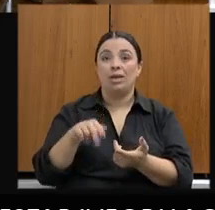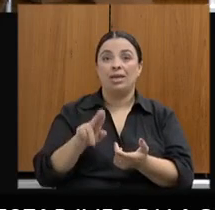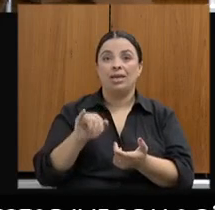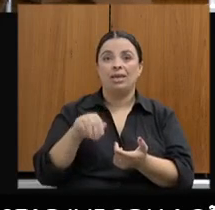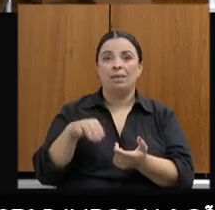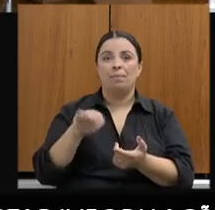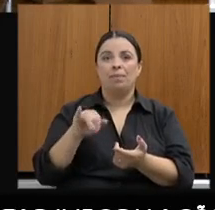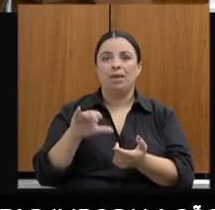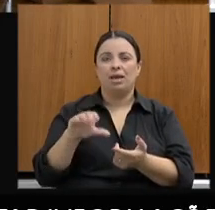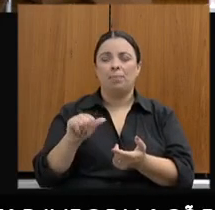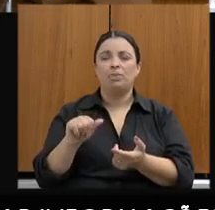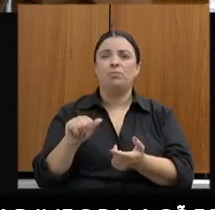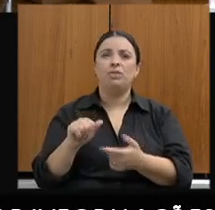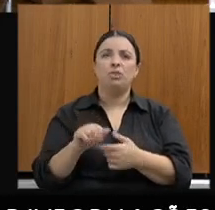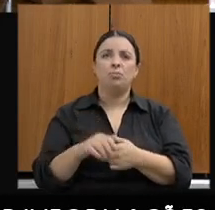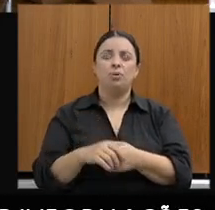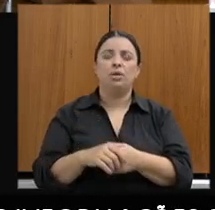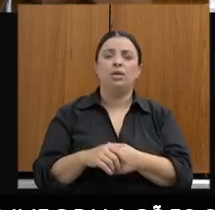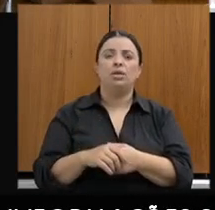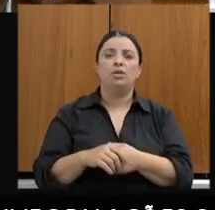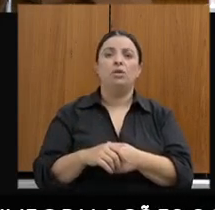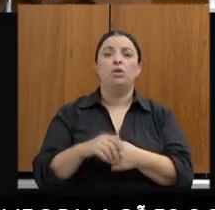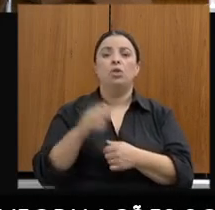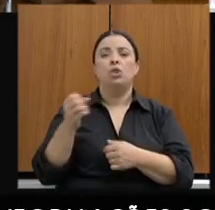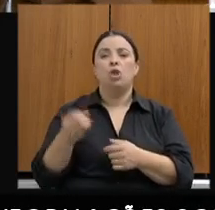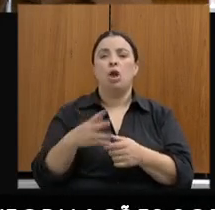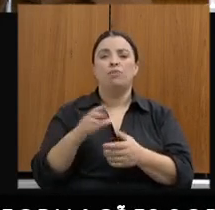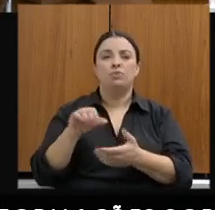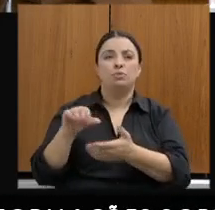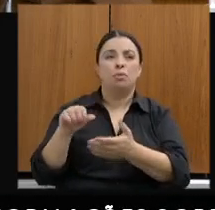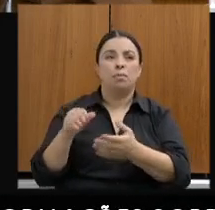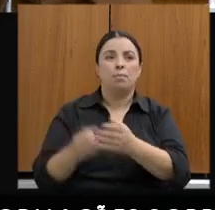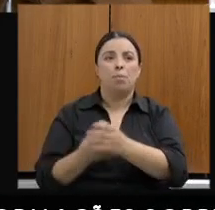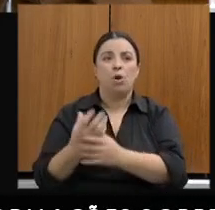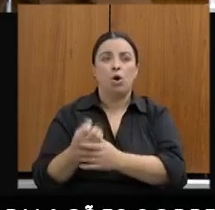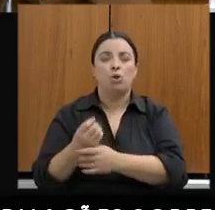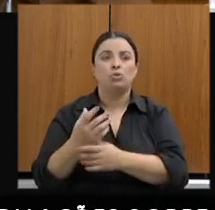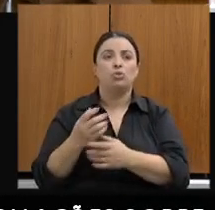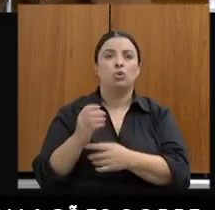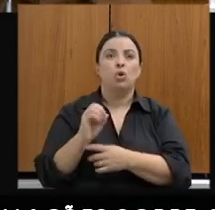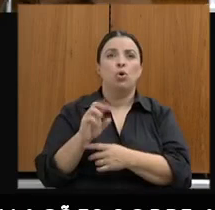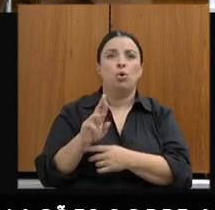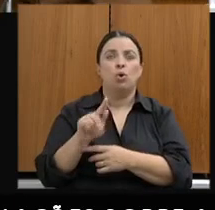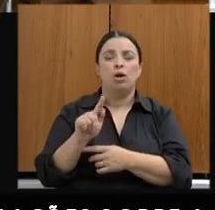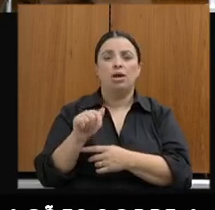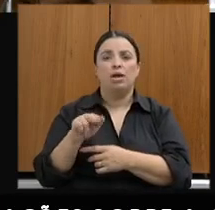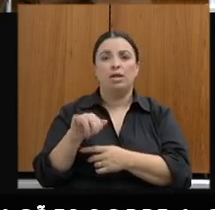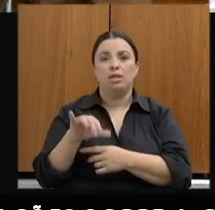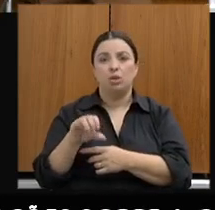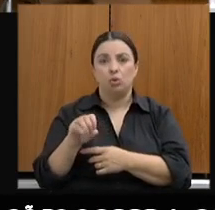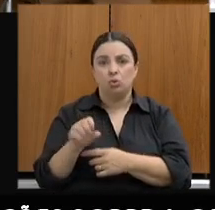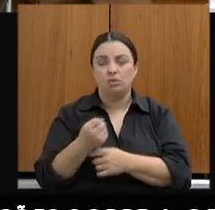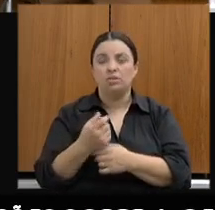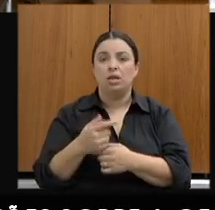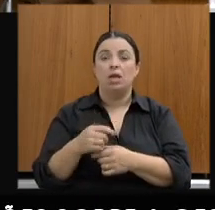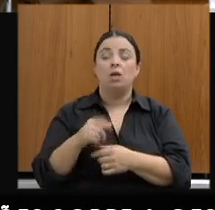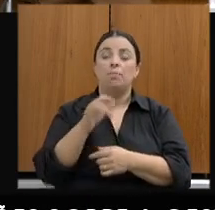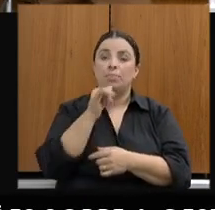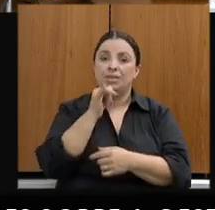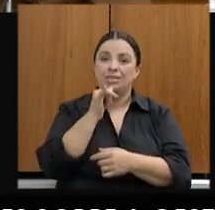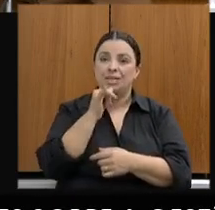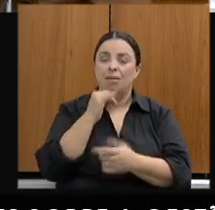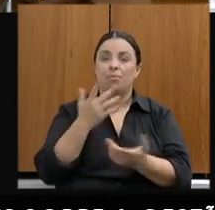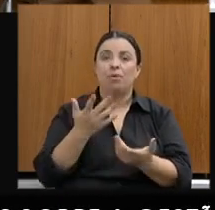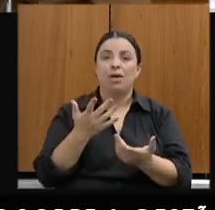é implantação de novos Poços orgânicos né que permite não só as viaturas mas todos os os veículos é do estado